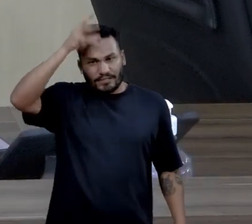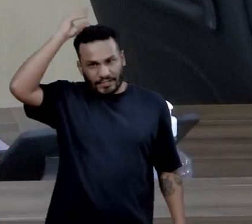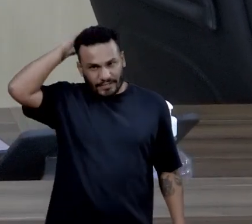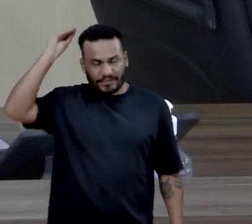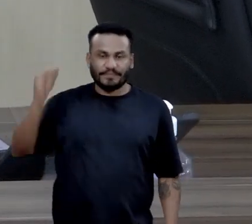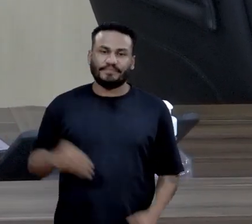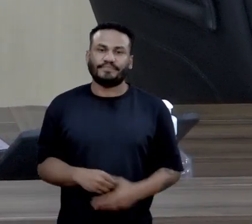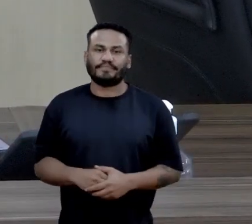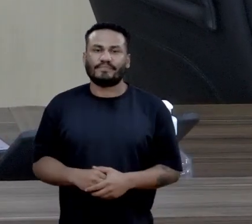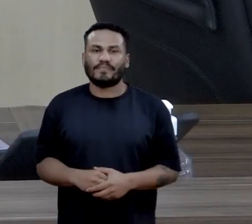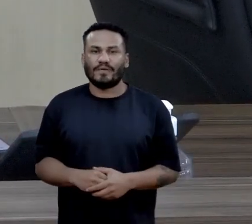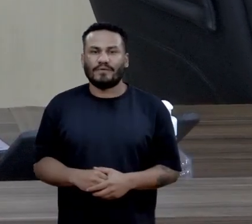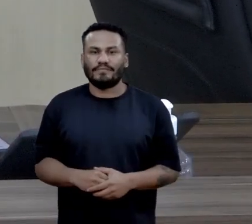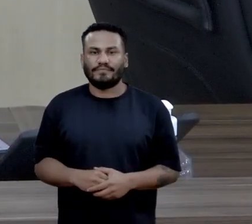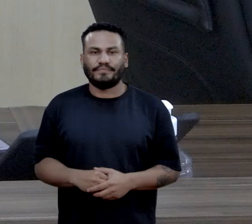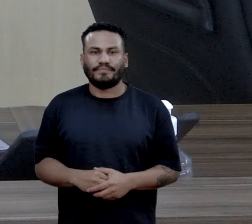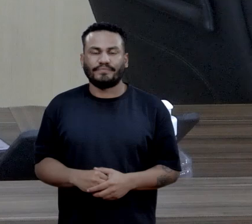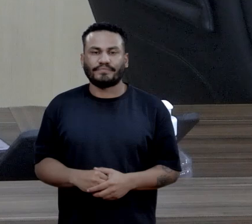Alexandre Matias.